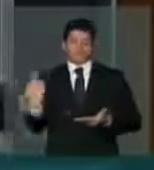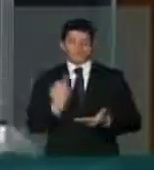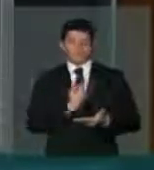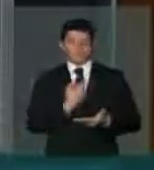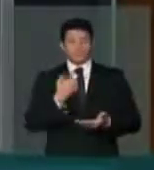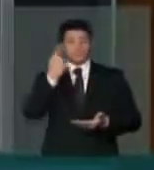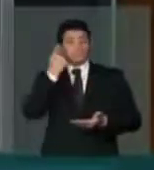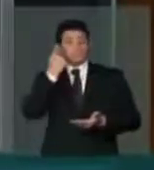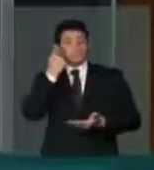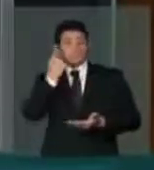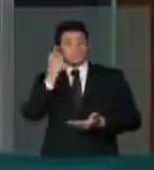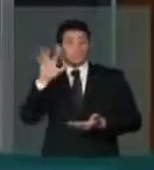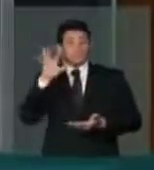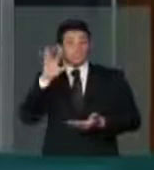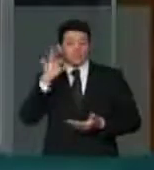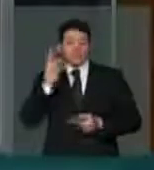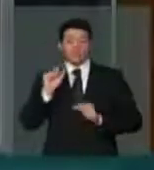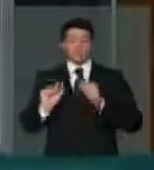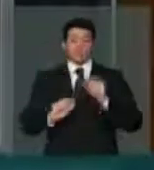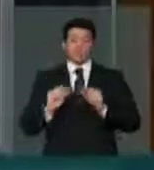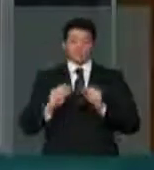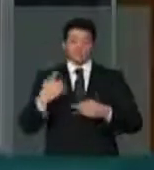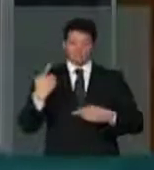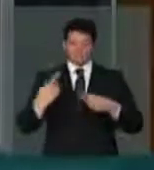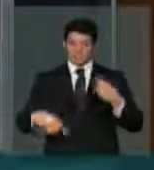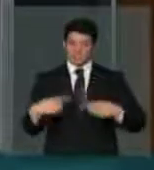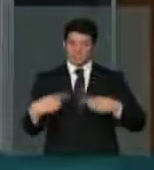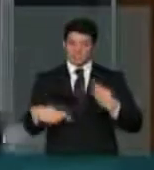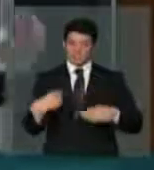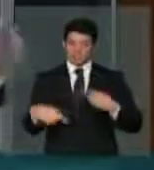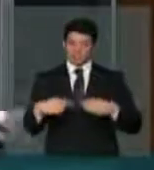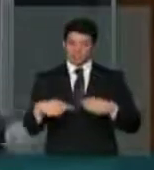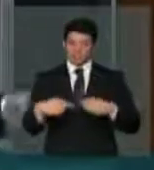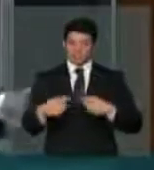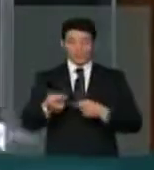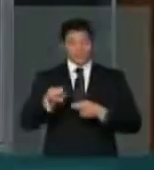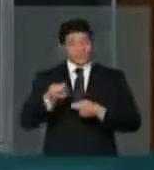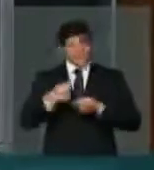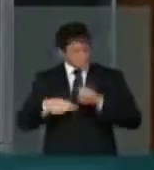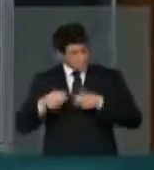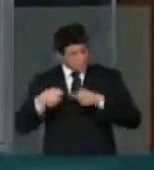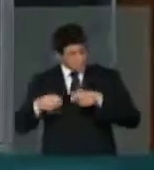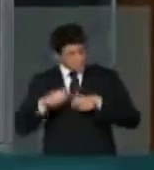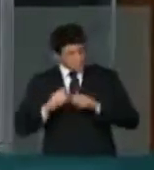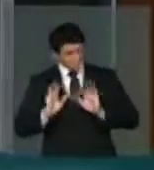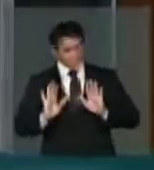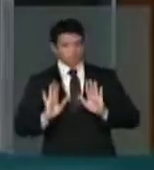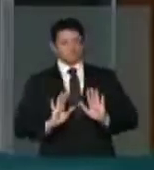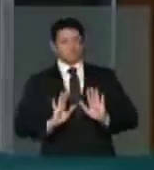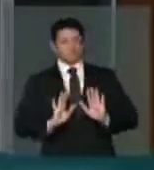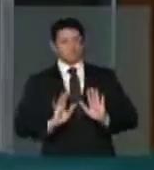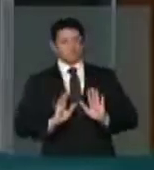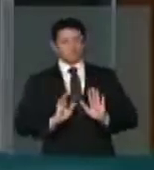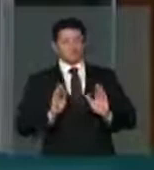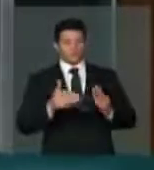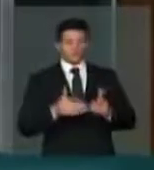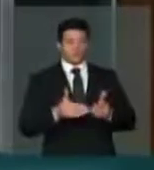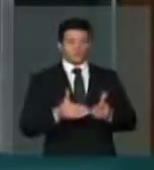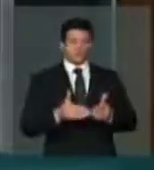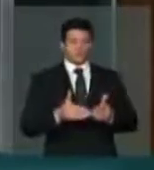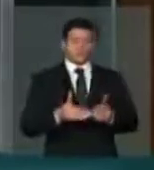polarizar é a discussão do ponto de vista econômico, repito, dos seus